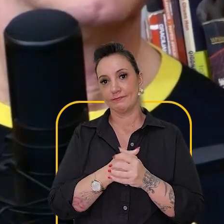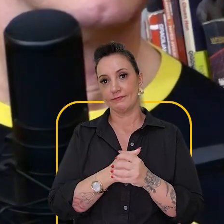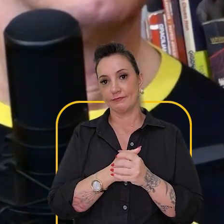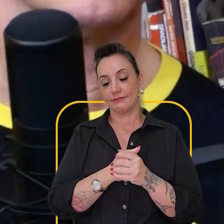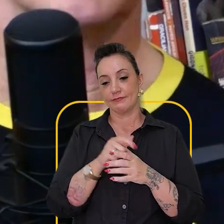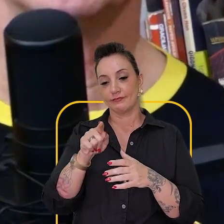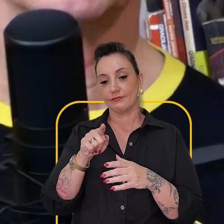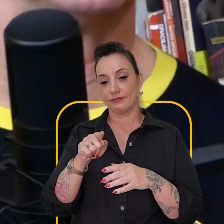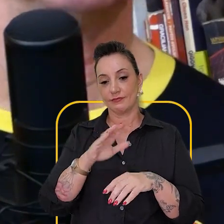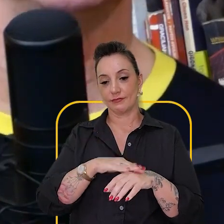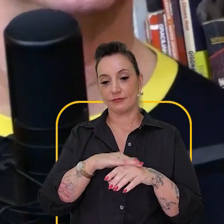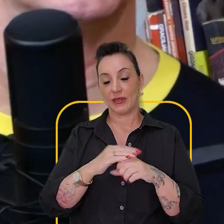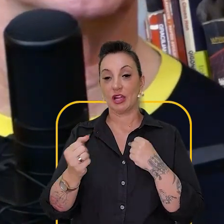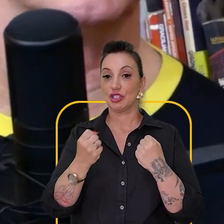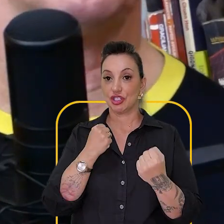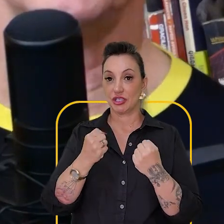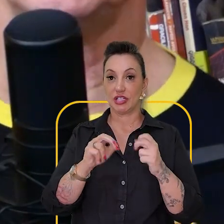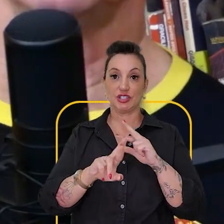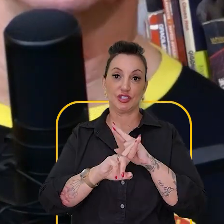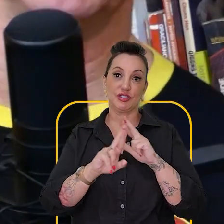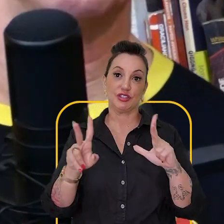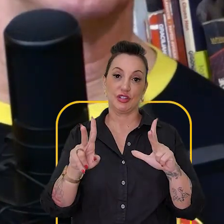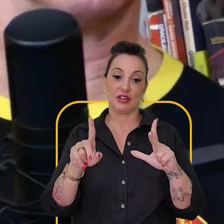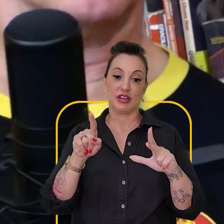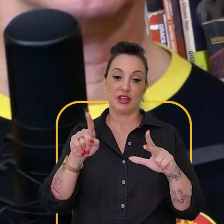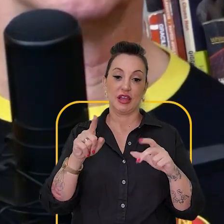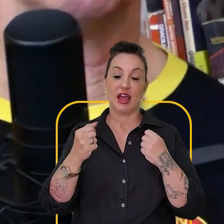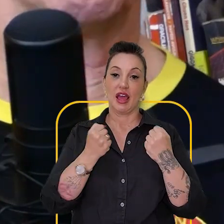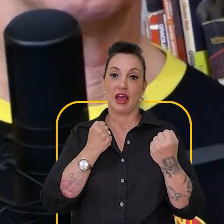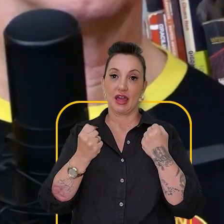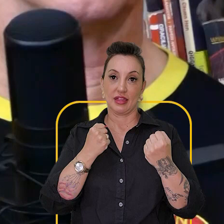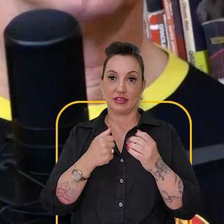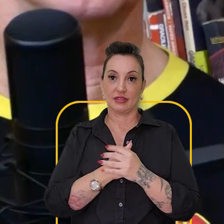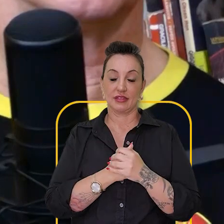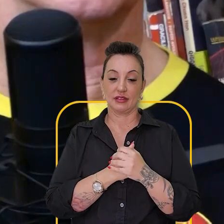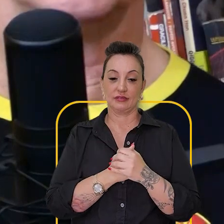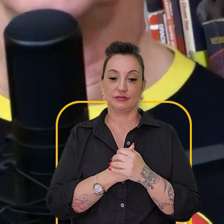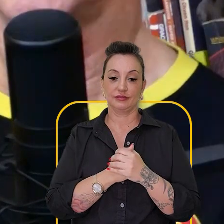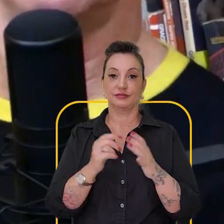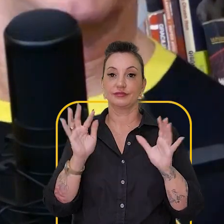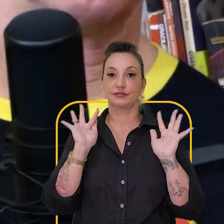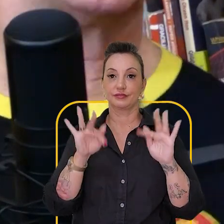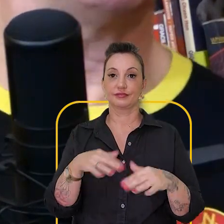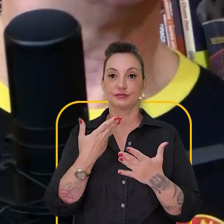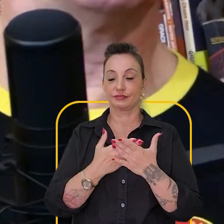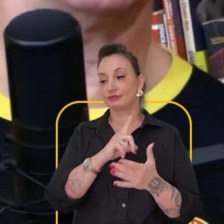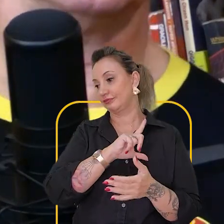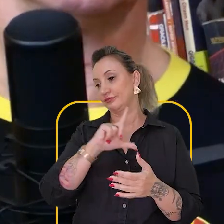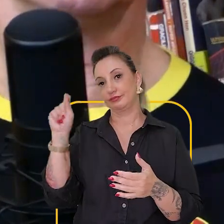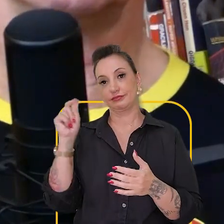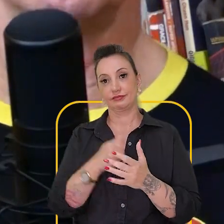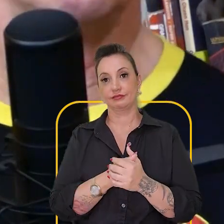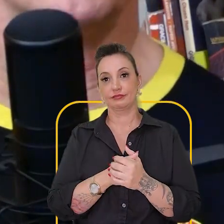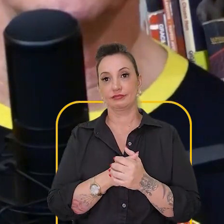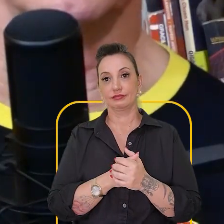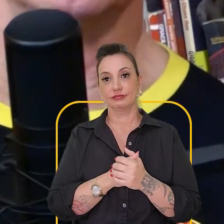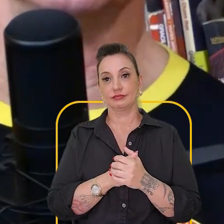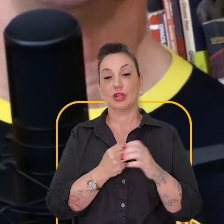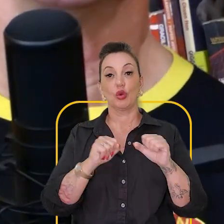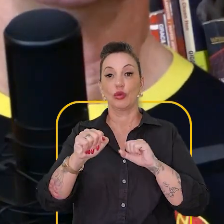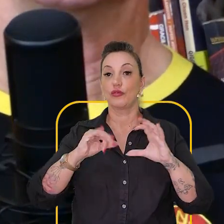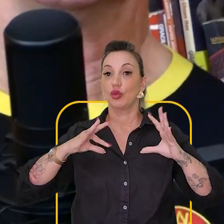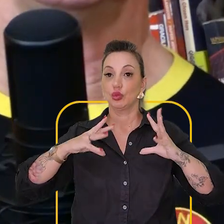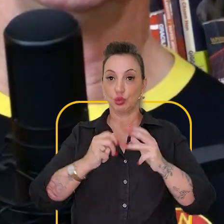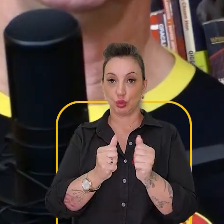você não está fazendo uma ginástica é diferente de você ir com uma aeróbica e aí acabou a aula você vai embora confu é